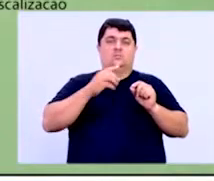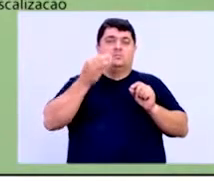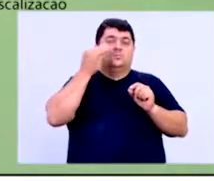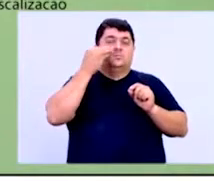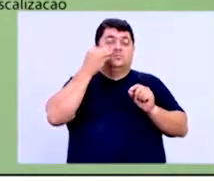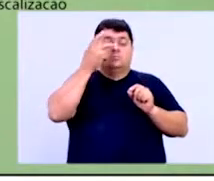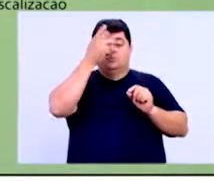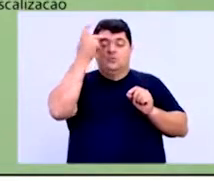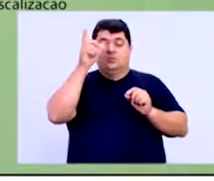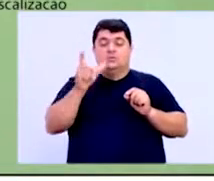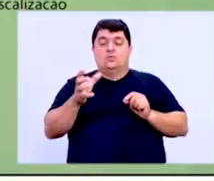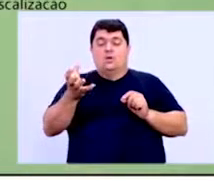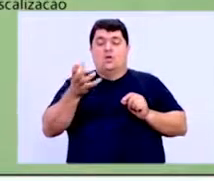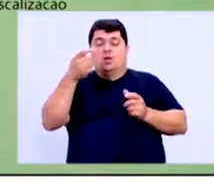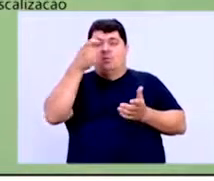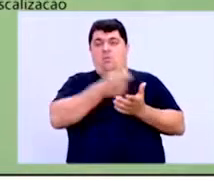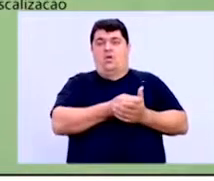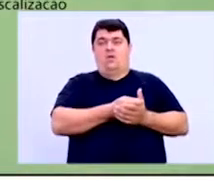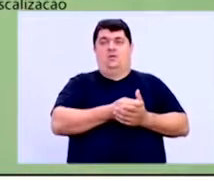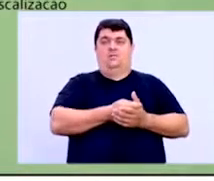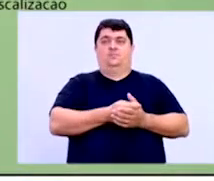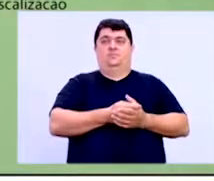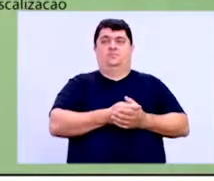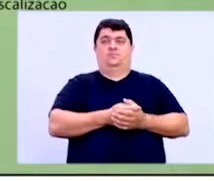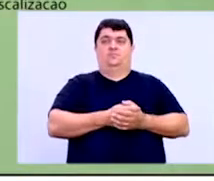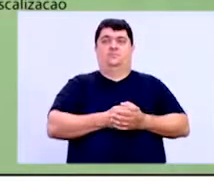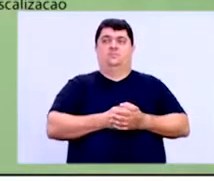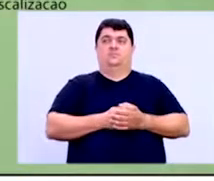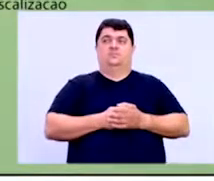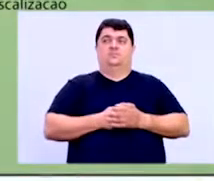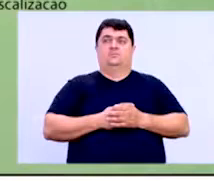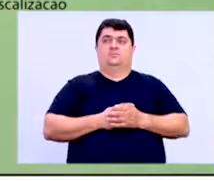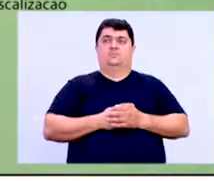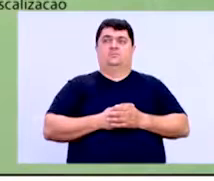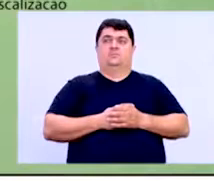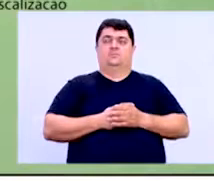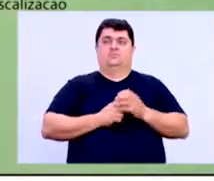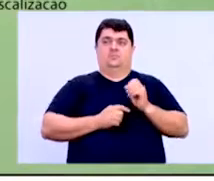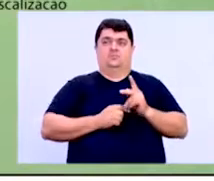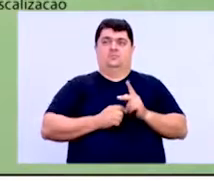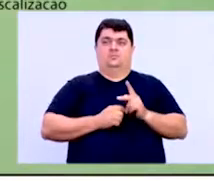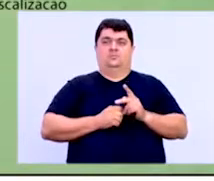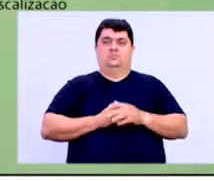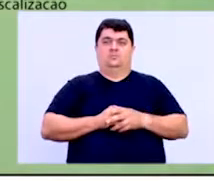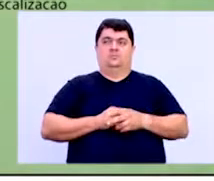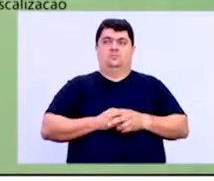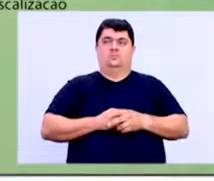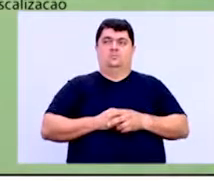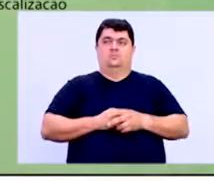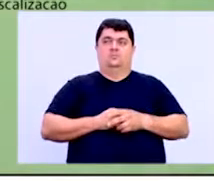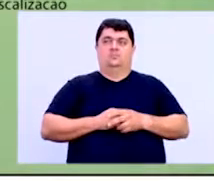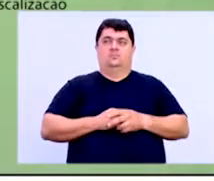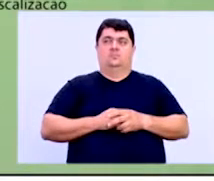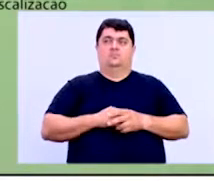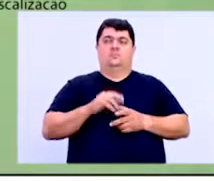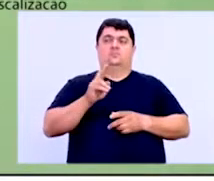Pelo que o consumidor estaria disposto a pagar, certo? Qual é o nome